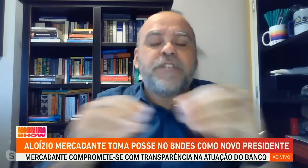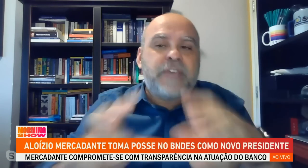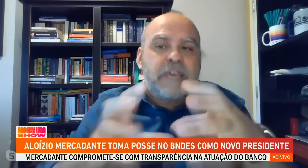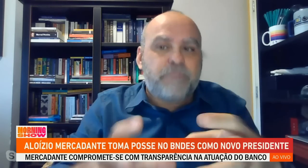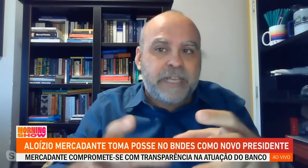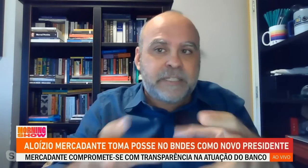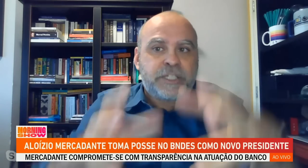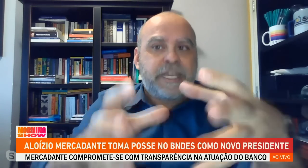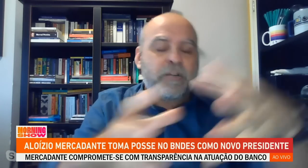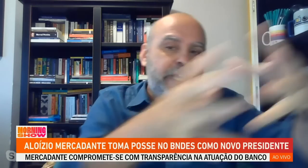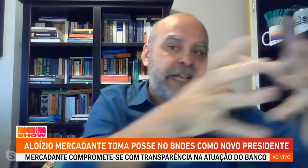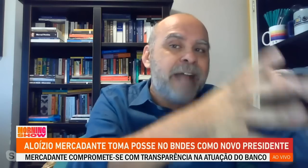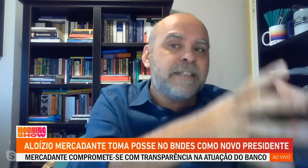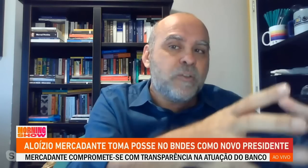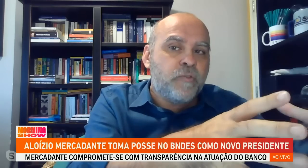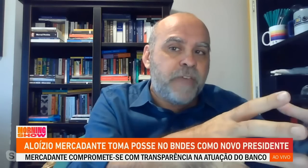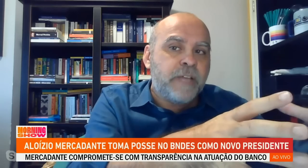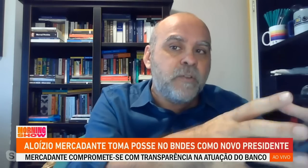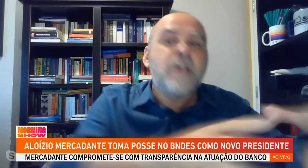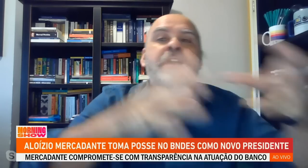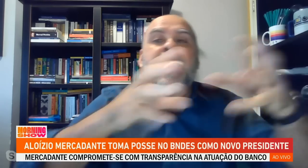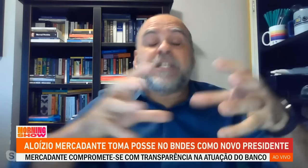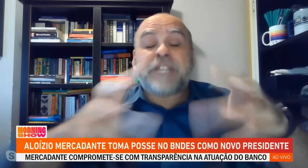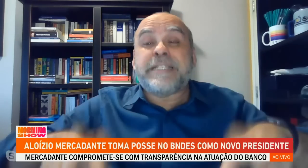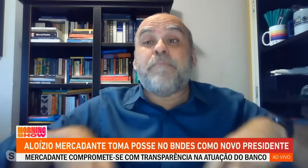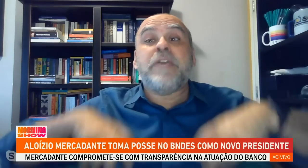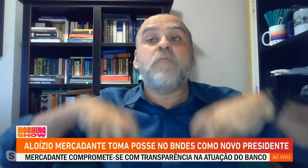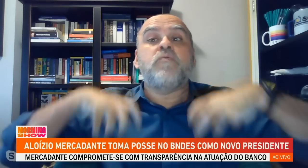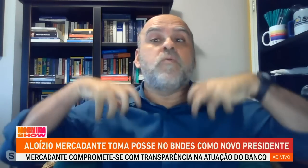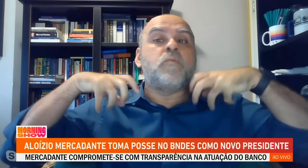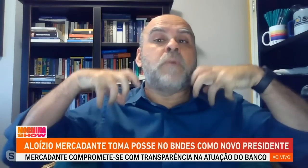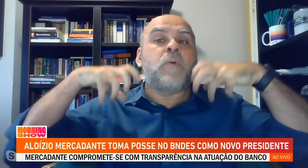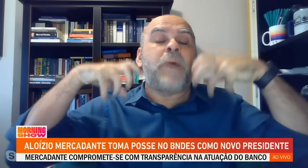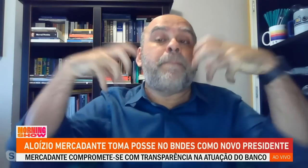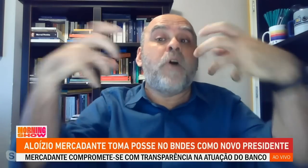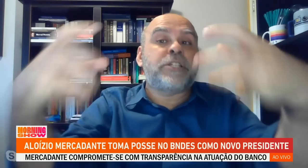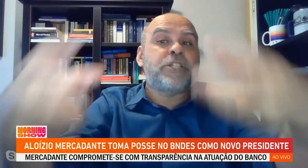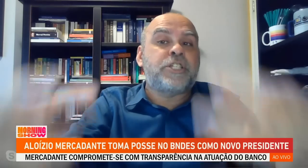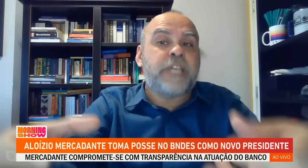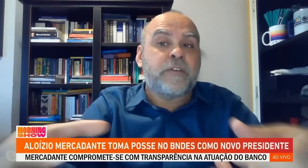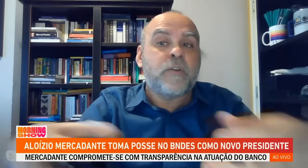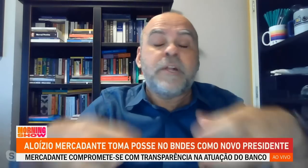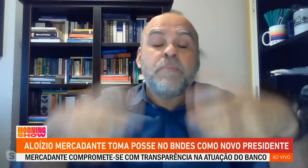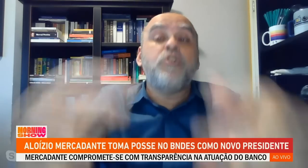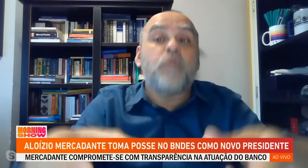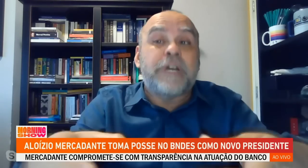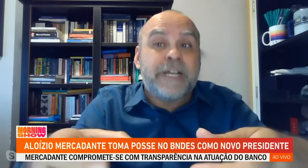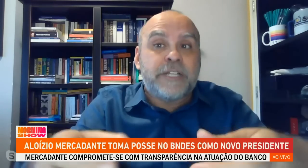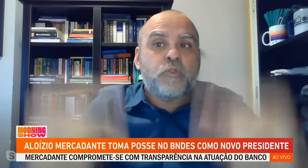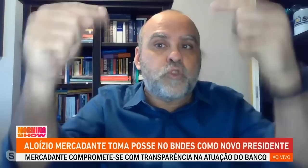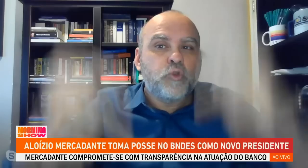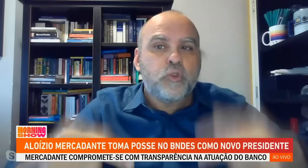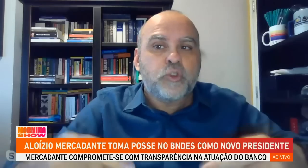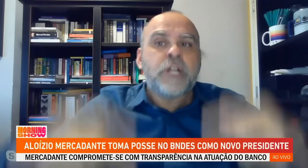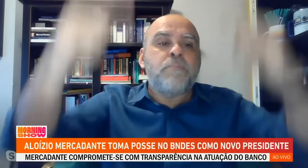a gente via empresas que eram ligadas ao governo, elas recebiam um aporte de dinheiro muito grande,